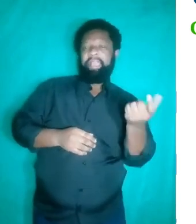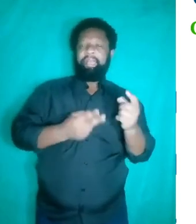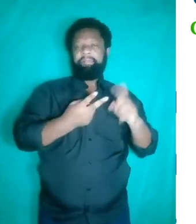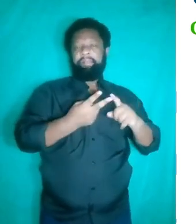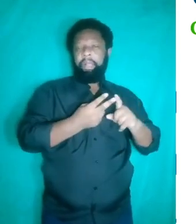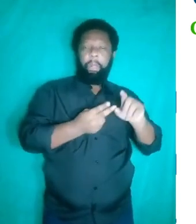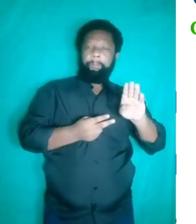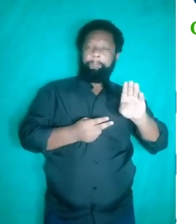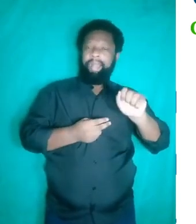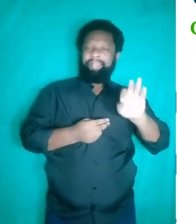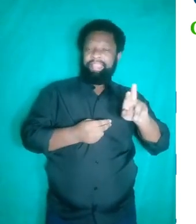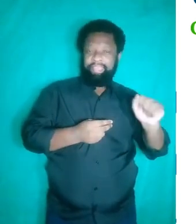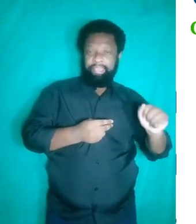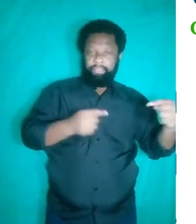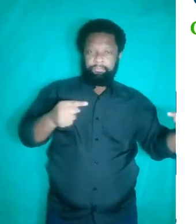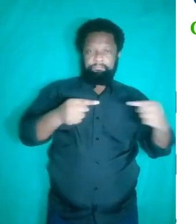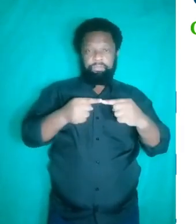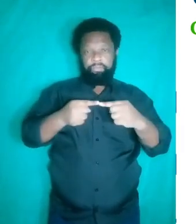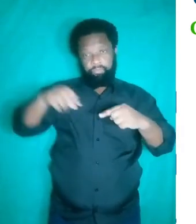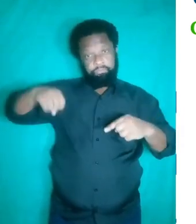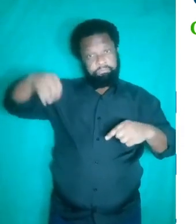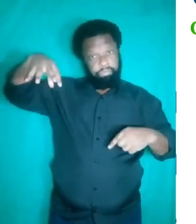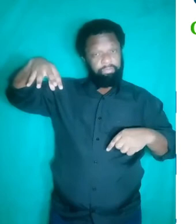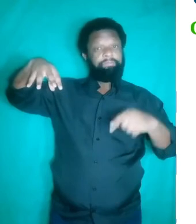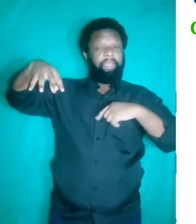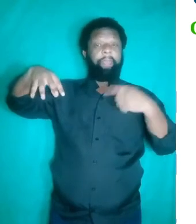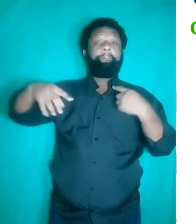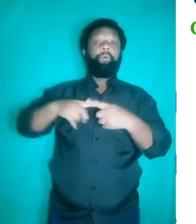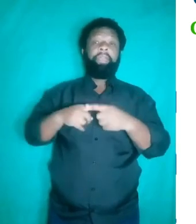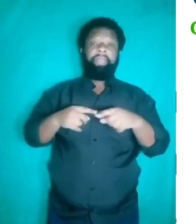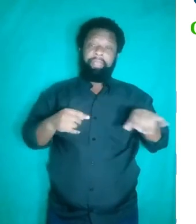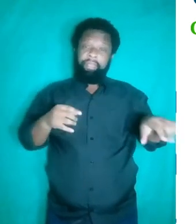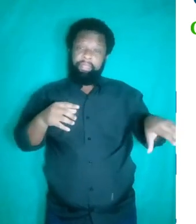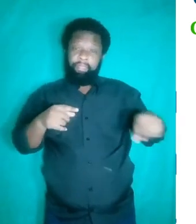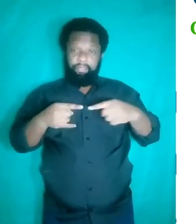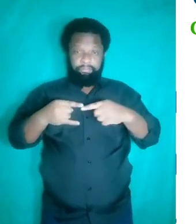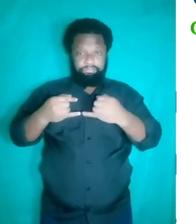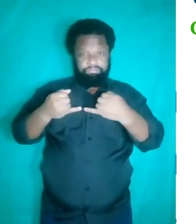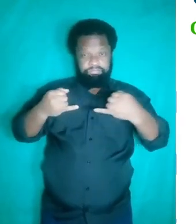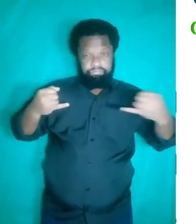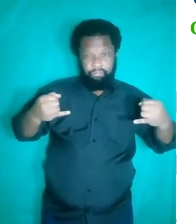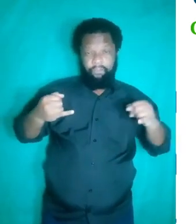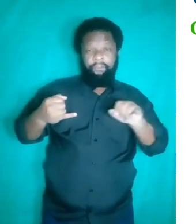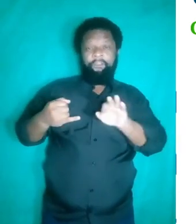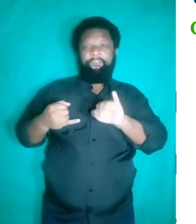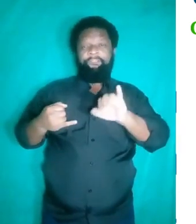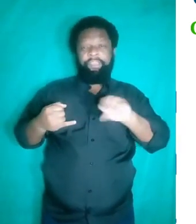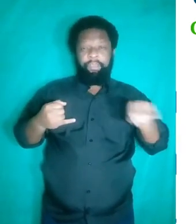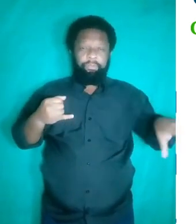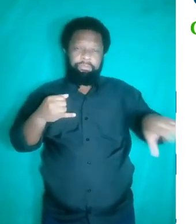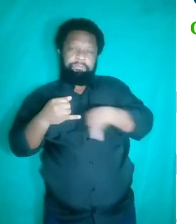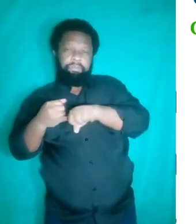uma pilha conectada numa lâmpada, ela vai acender. É isso. Porque tem passagem de corrente, tem diferença de potencial que gera